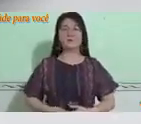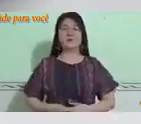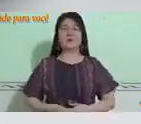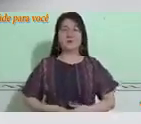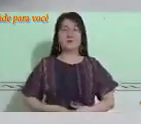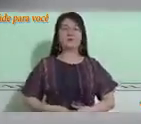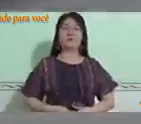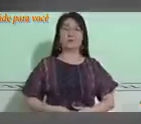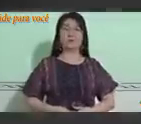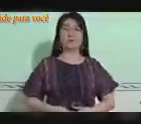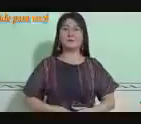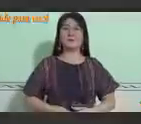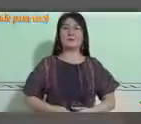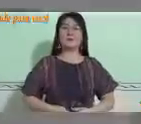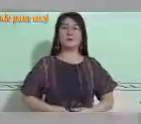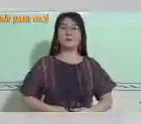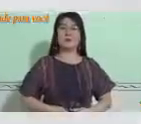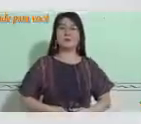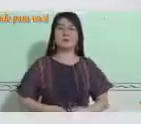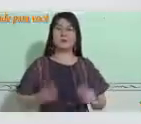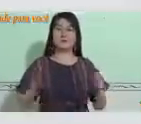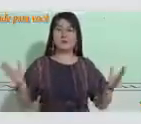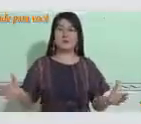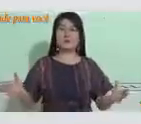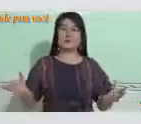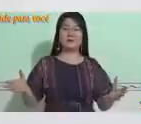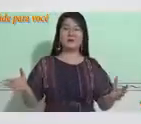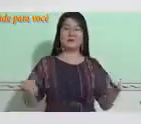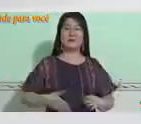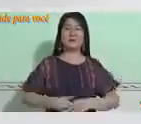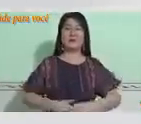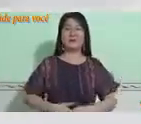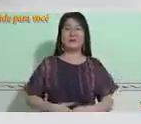de ascaridíase, veja como saber se está com vermes.